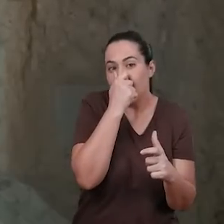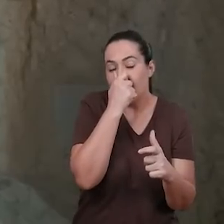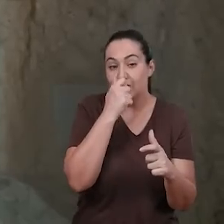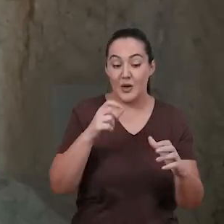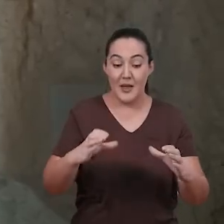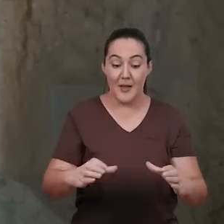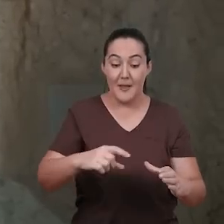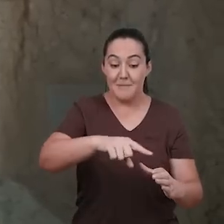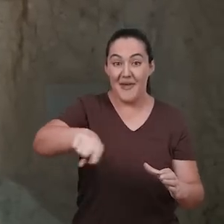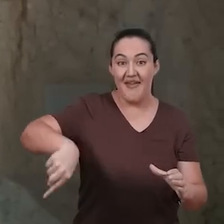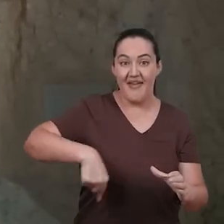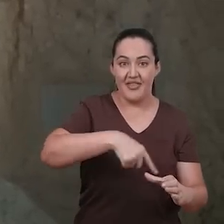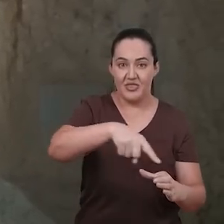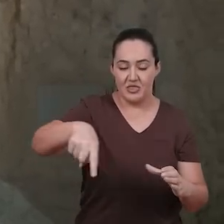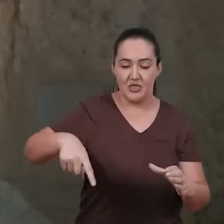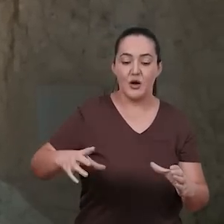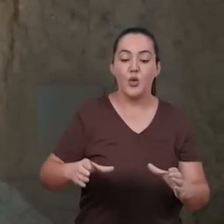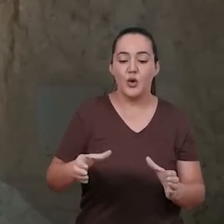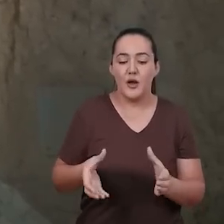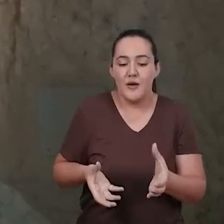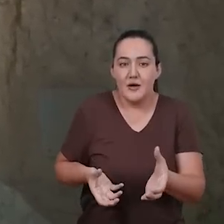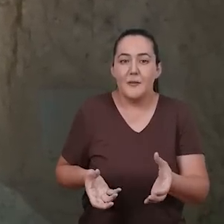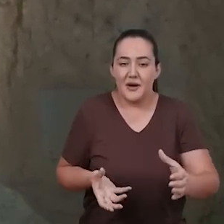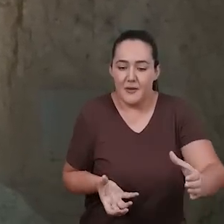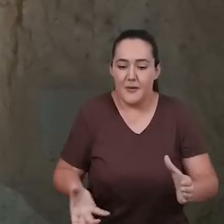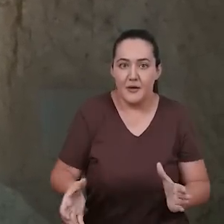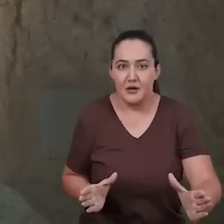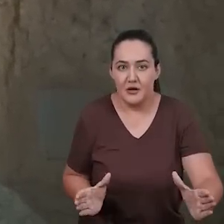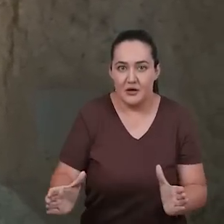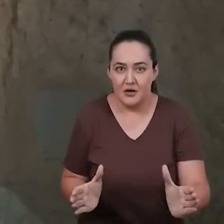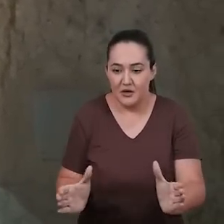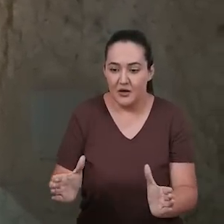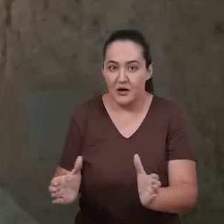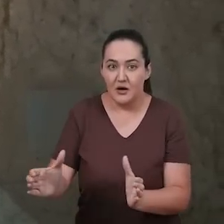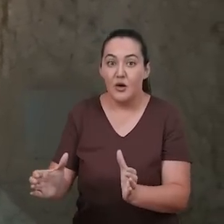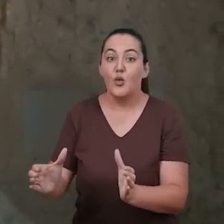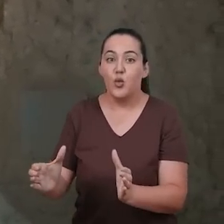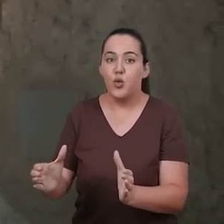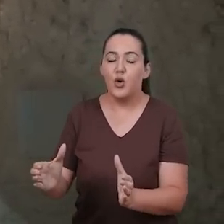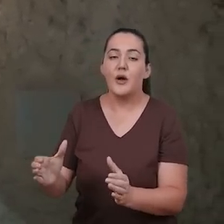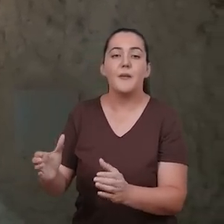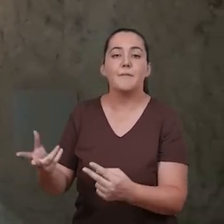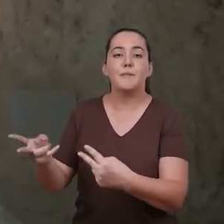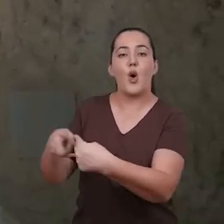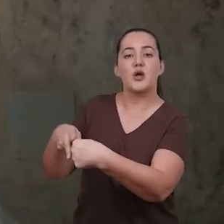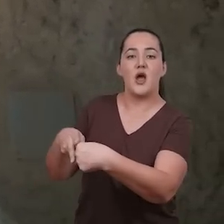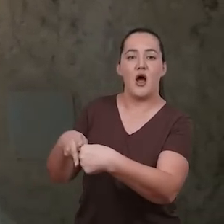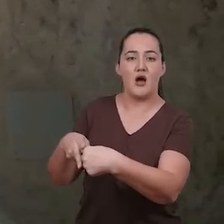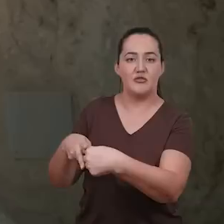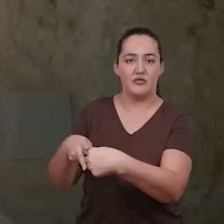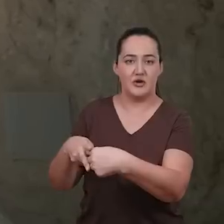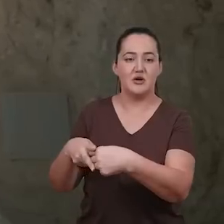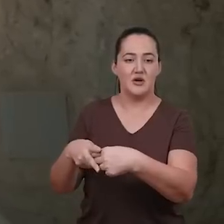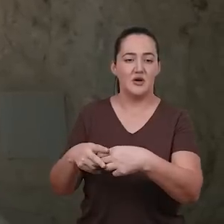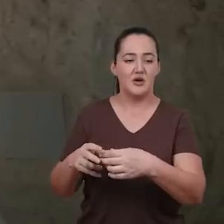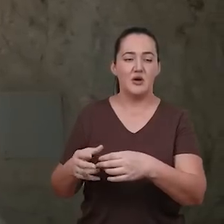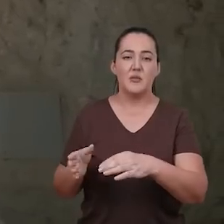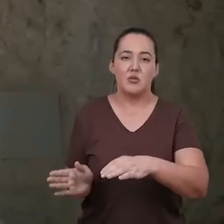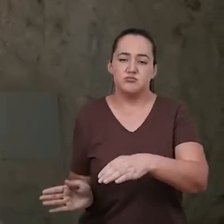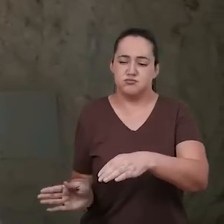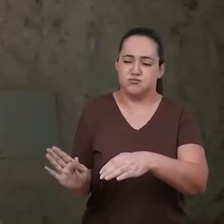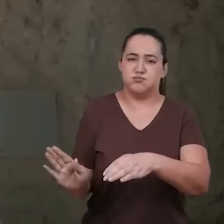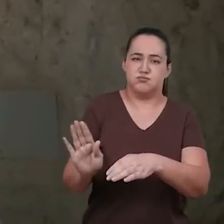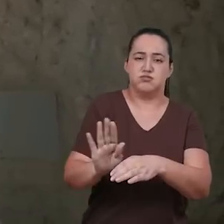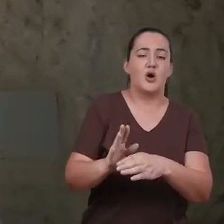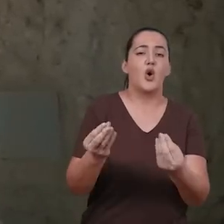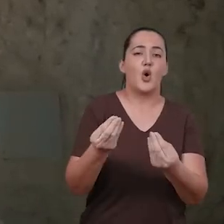E essas pedras bloqueavam o corredor para que o exército inimigo não tivesse acesso. Eles corriam e bloqueavam. E você pode perguntar, mas